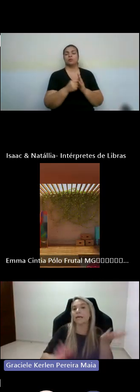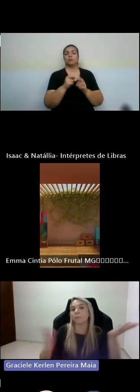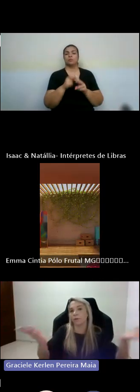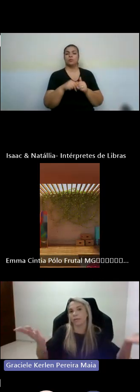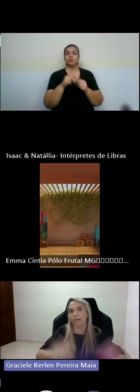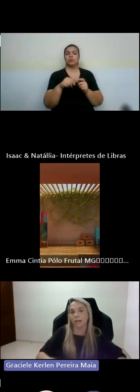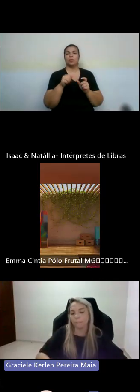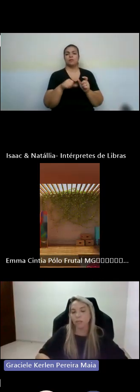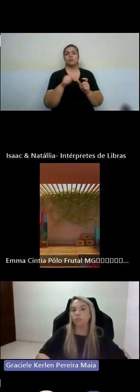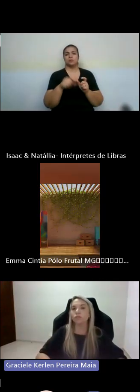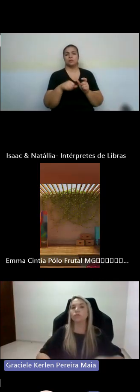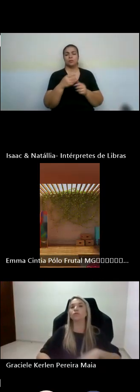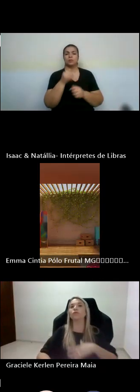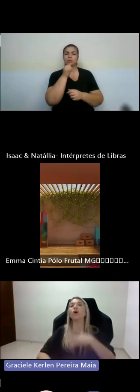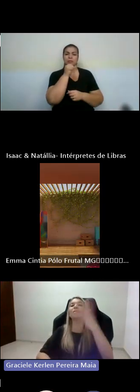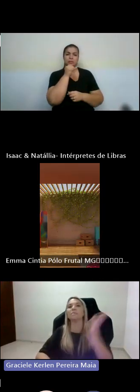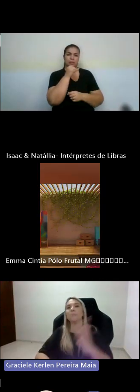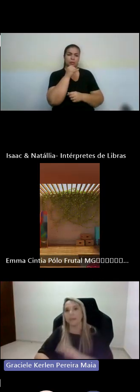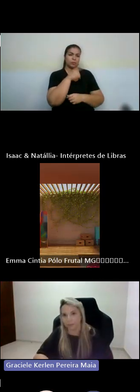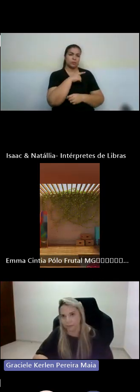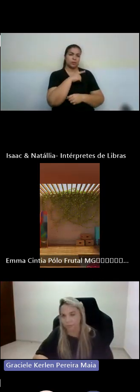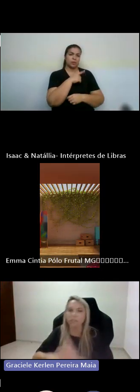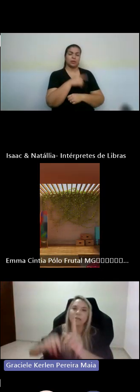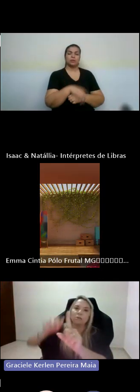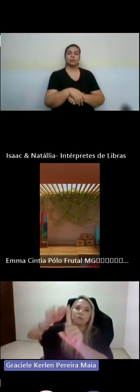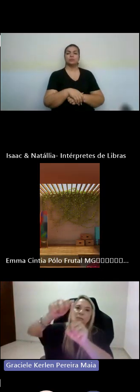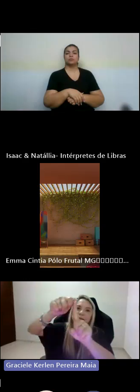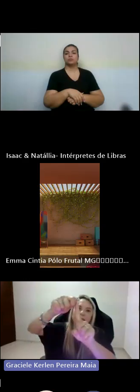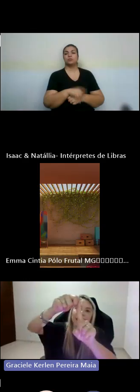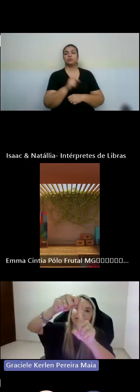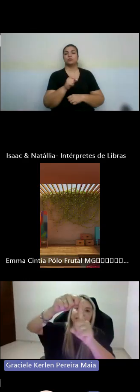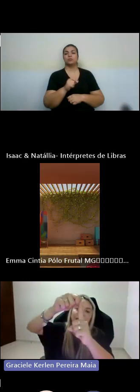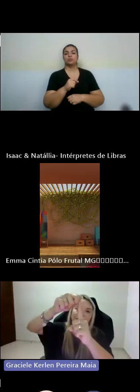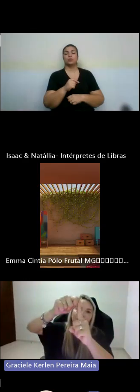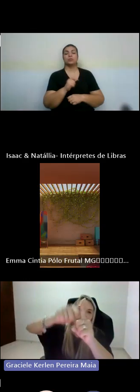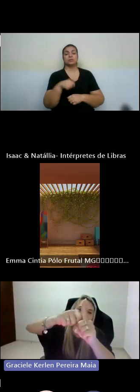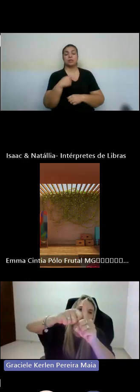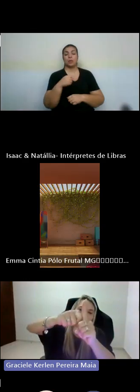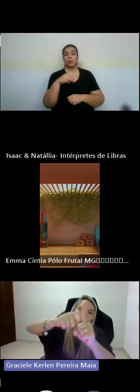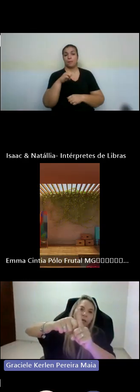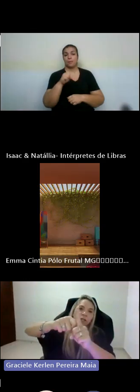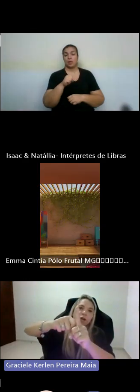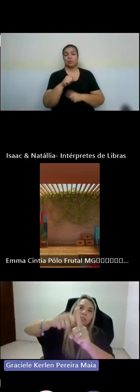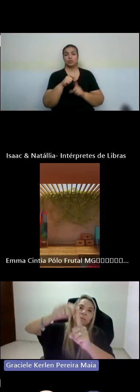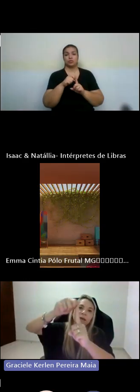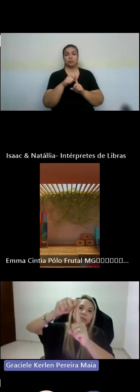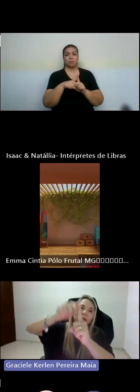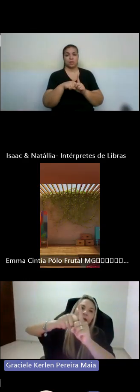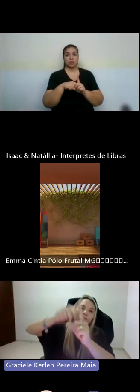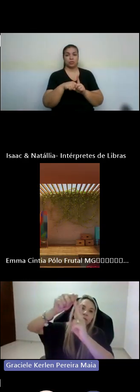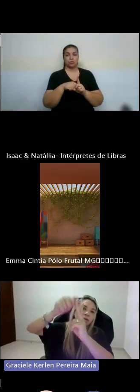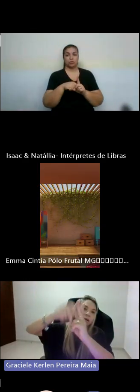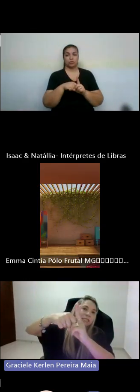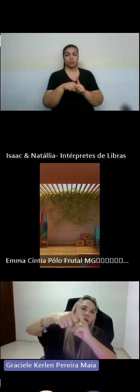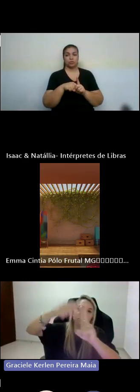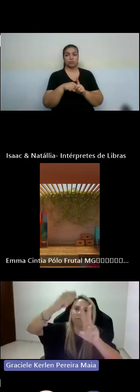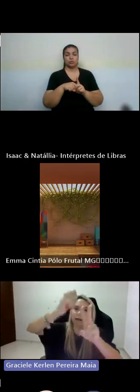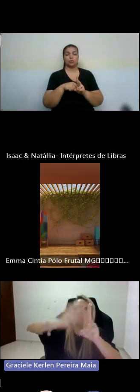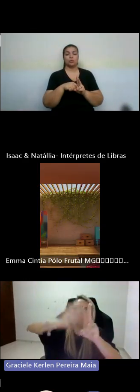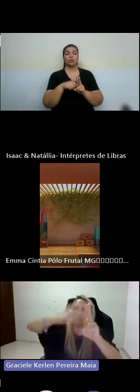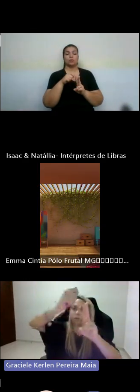gente tem exemplo aqui, né? 2 meses. O sinal de mês é esse, né? Que é o mês. 2 meses eu levanto